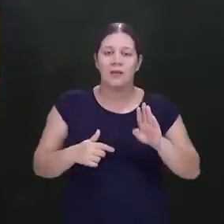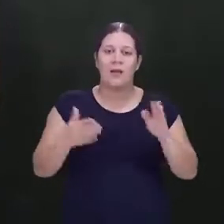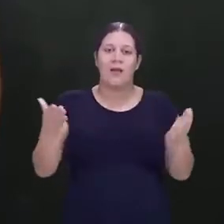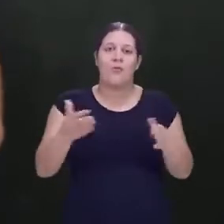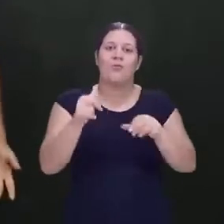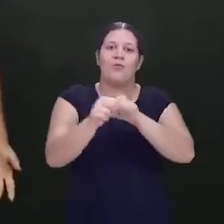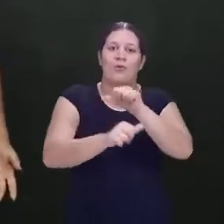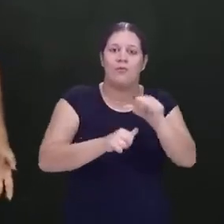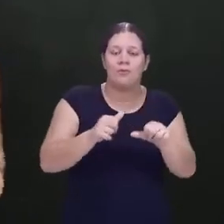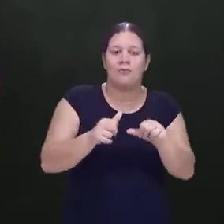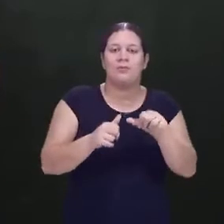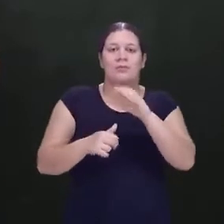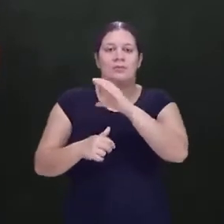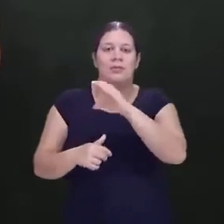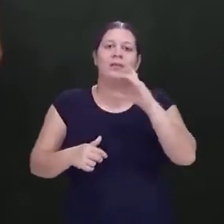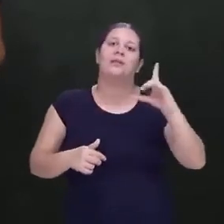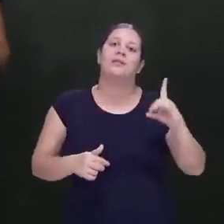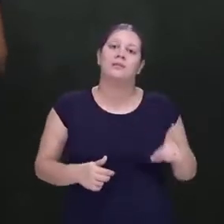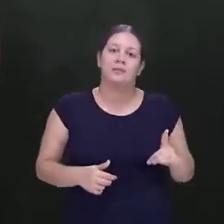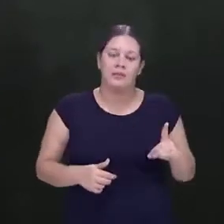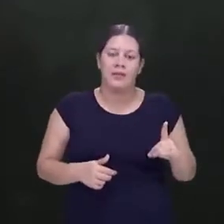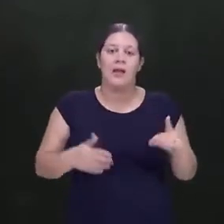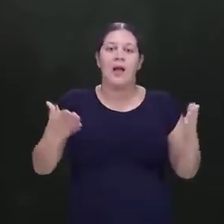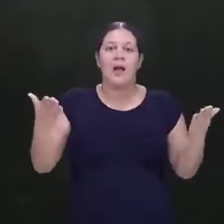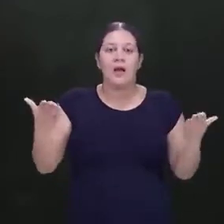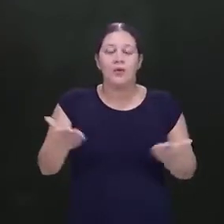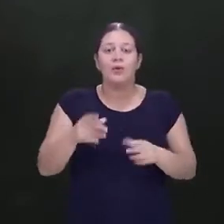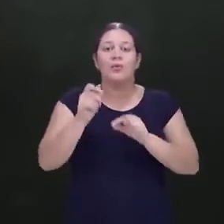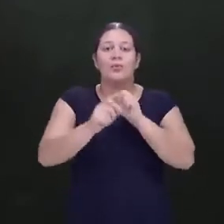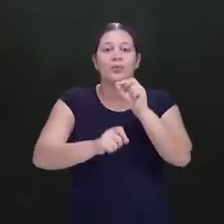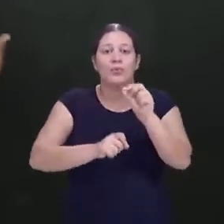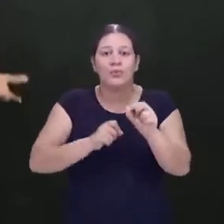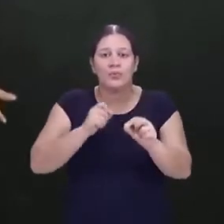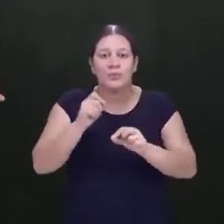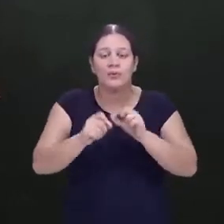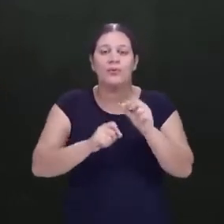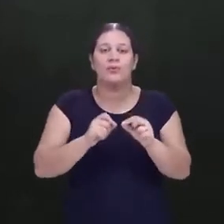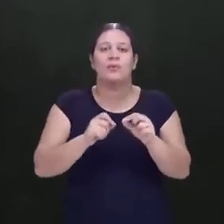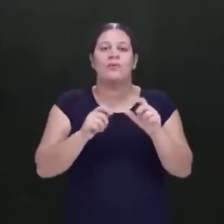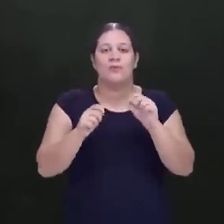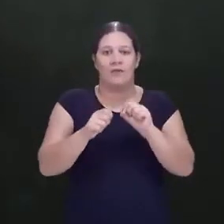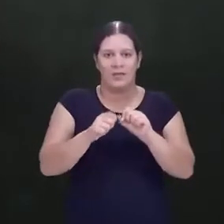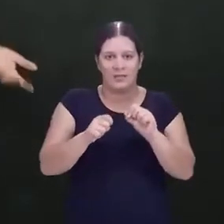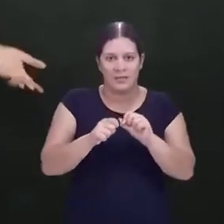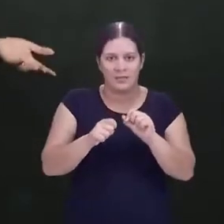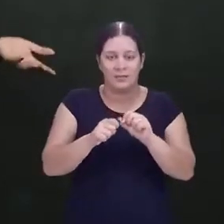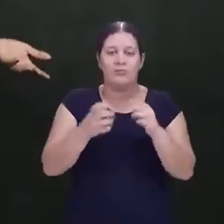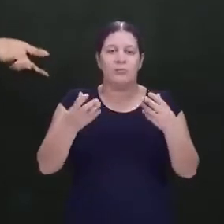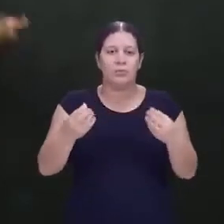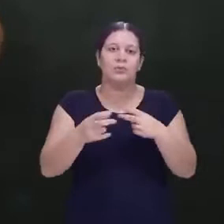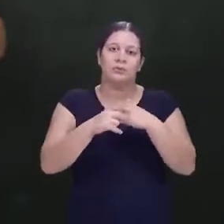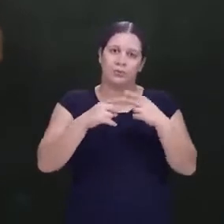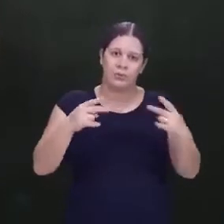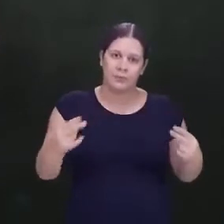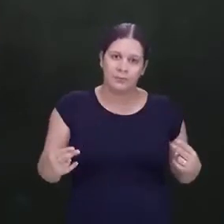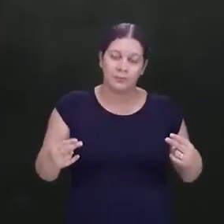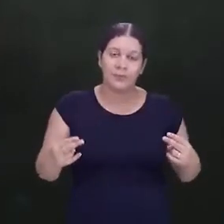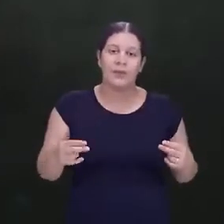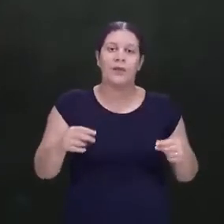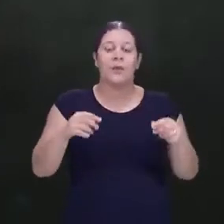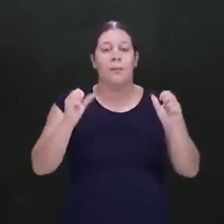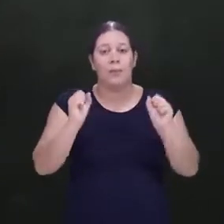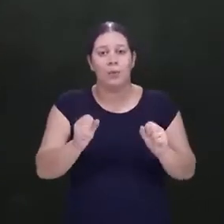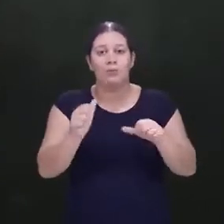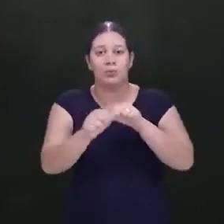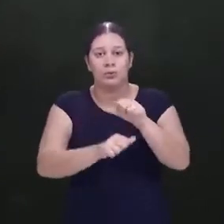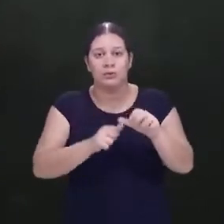aí a formação de C e D. O que pode promover as reações químicas? Muitos casos. Pode ser mudança